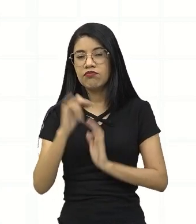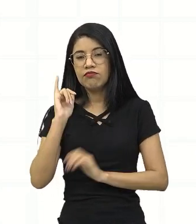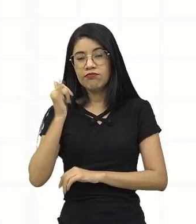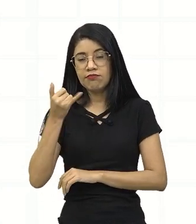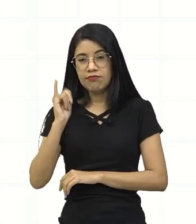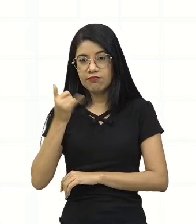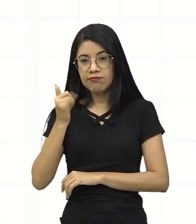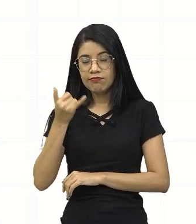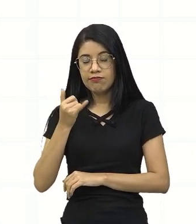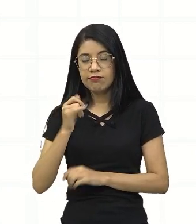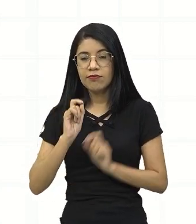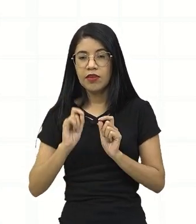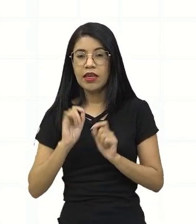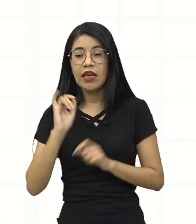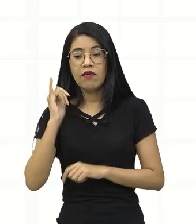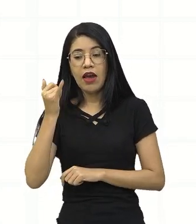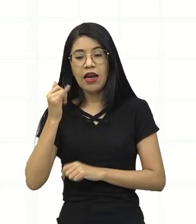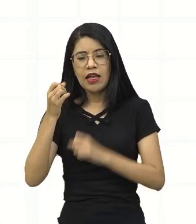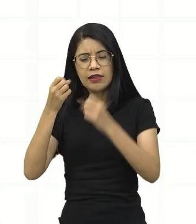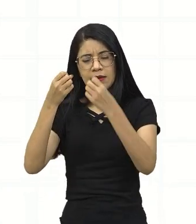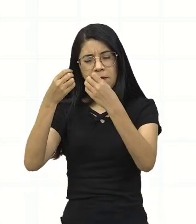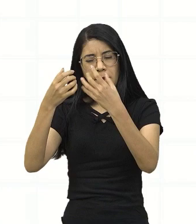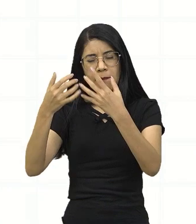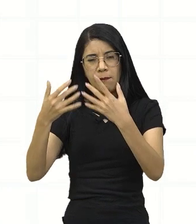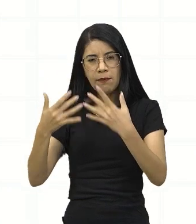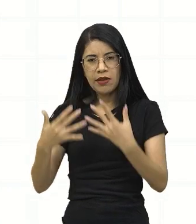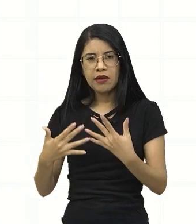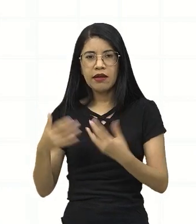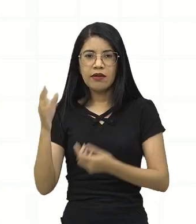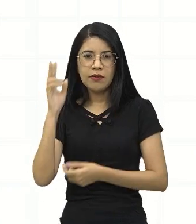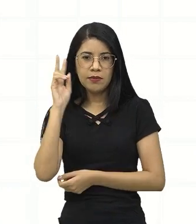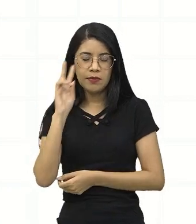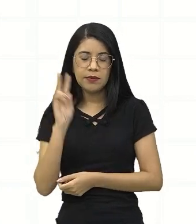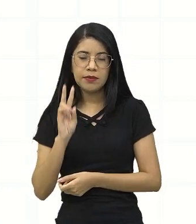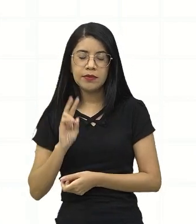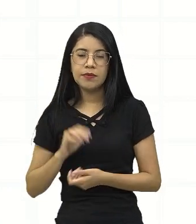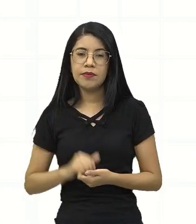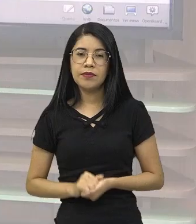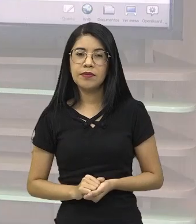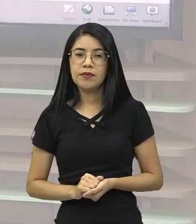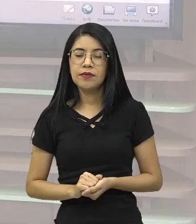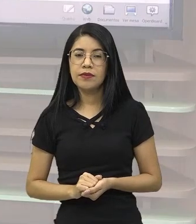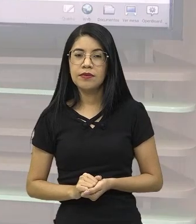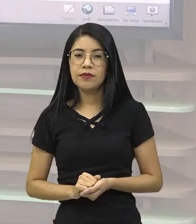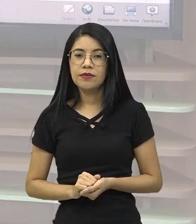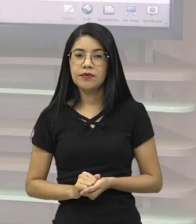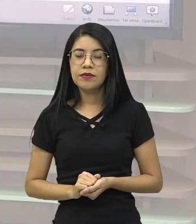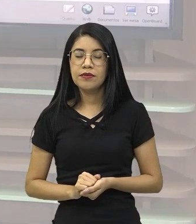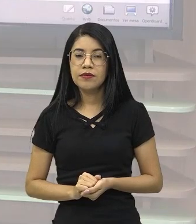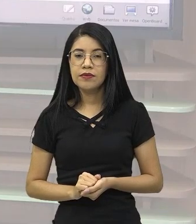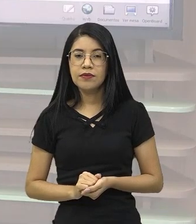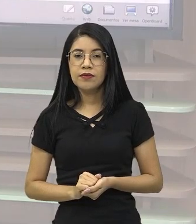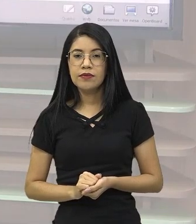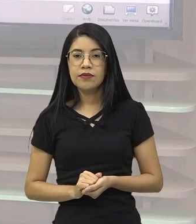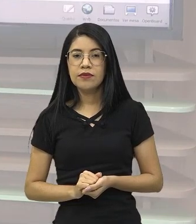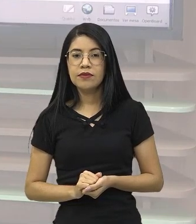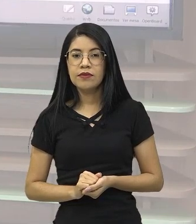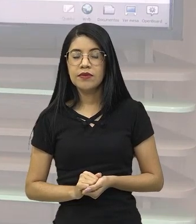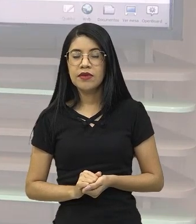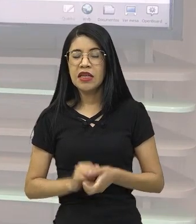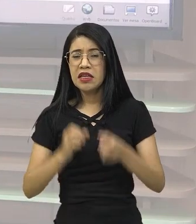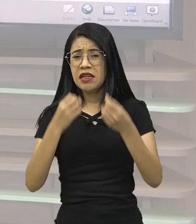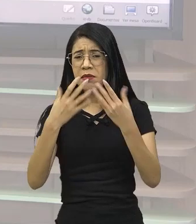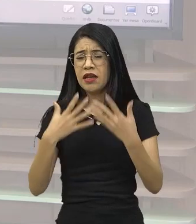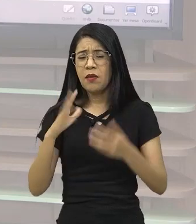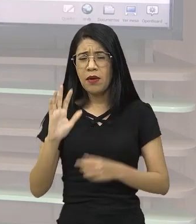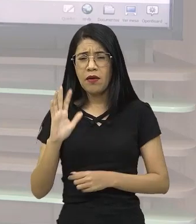vão narrar, que vão contar. Né? Contar o quê? Contar um fato, um